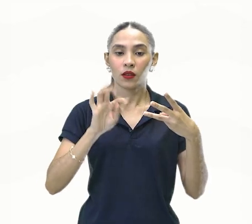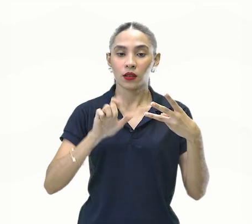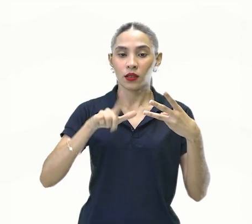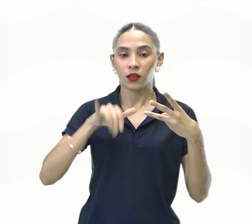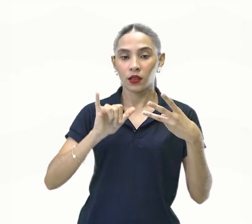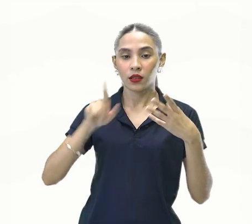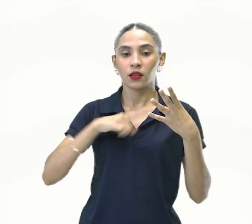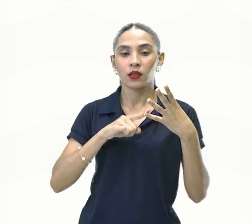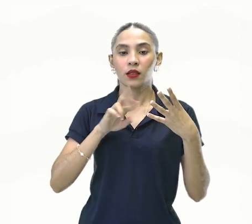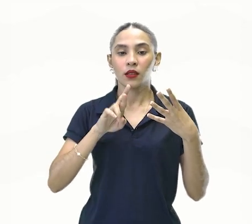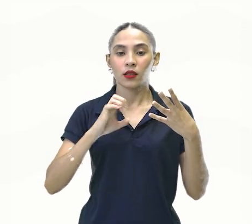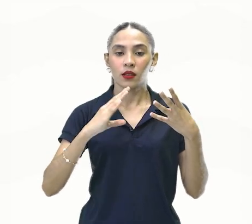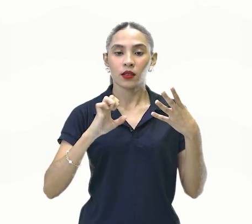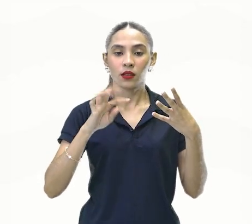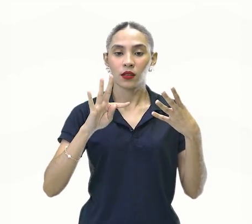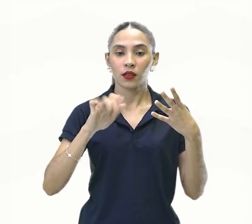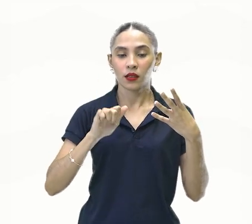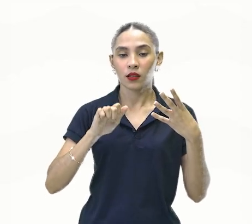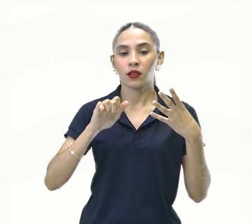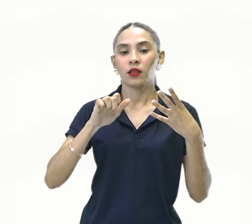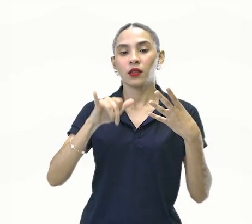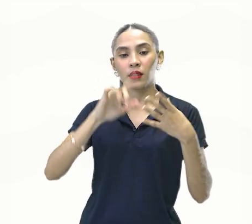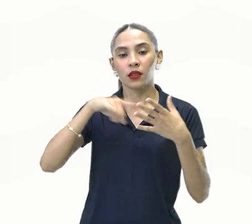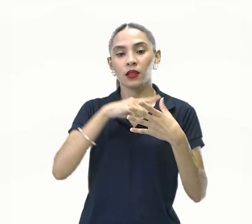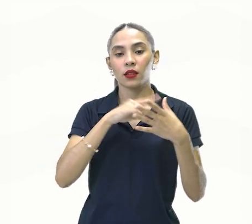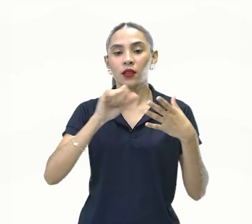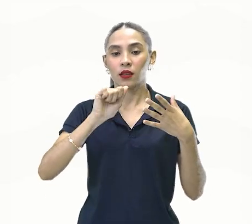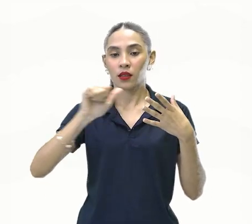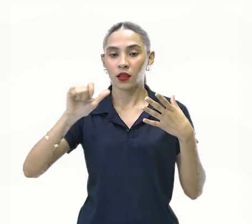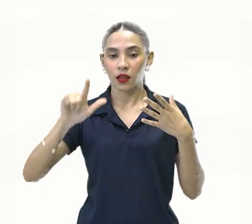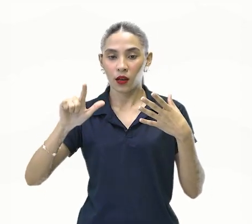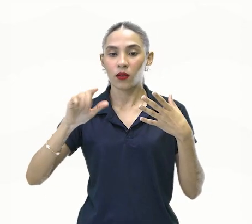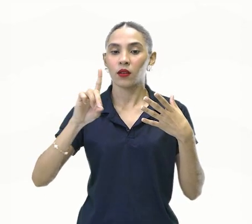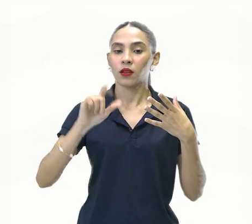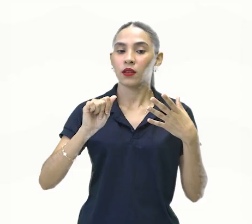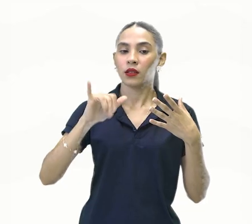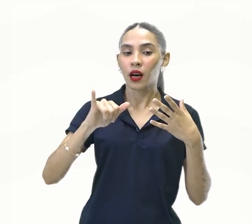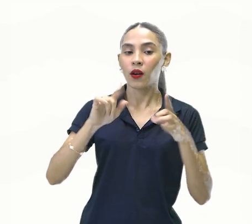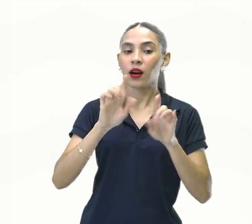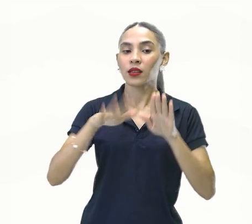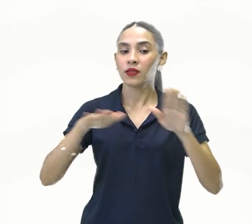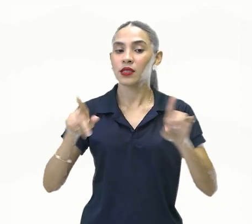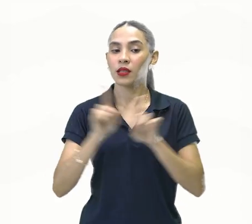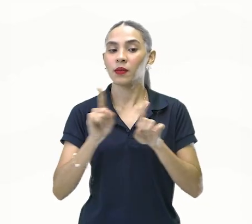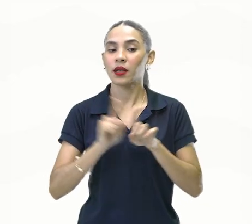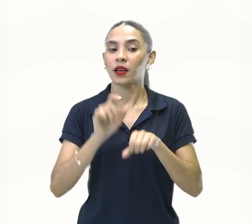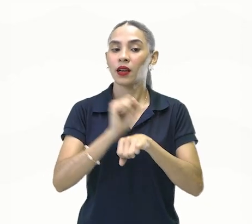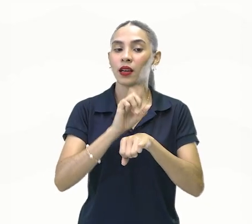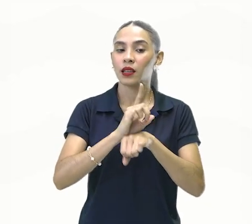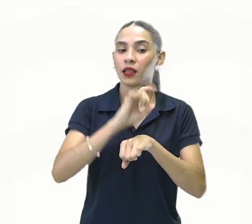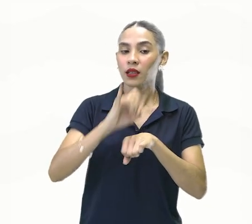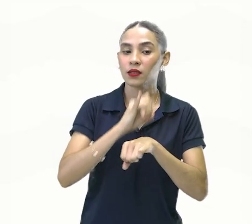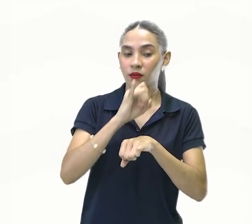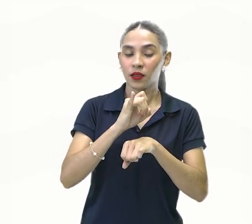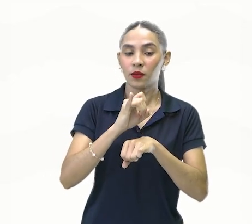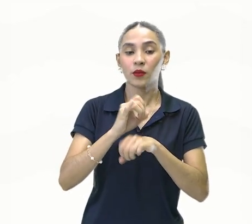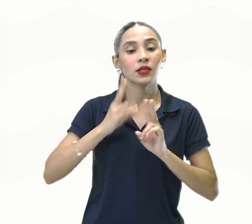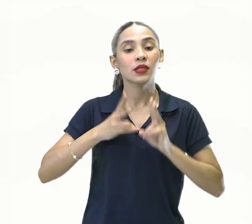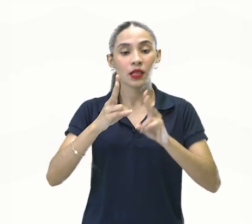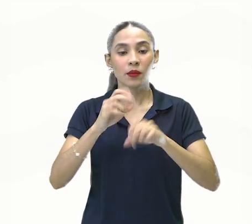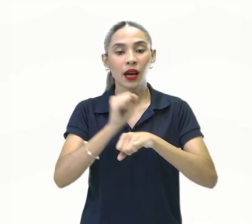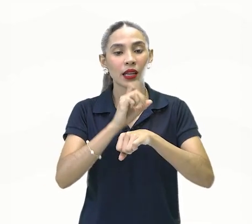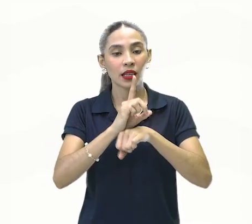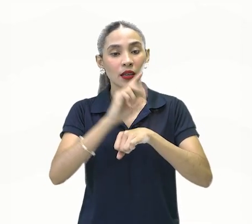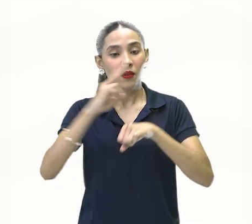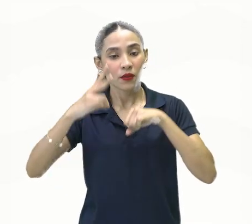week, etc. Todas essas palavrinhas aqui, na mais das vezes, são advérbios, sempre advérbios de tempo, normalmente